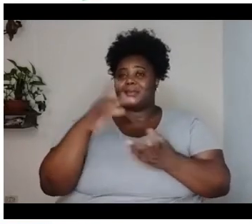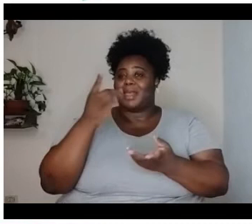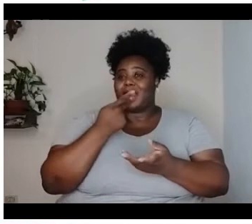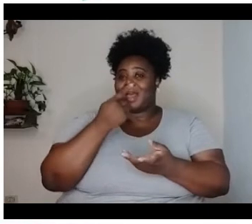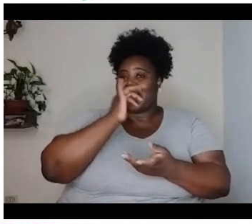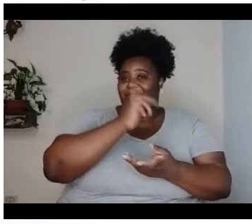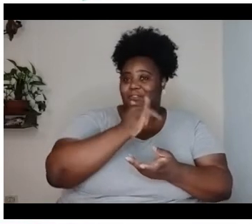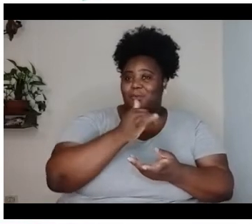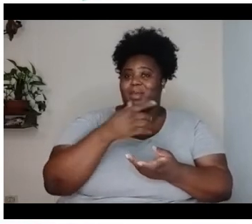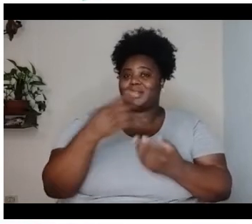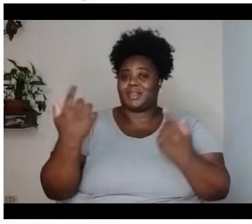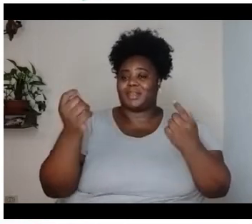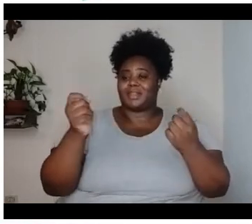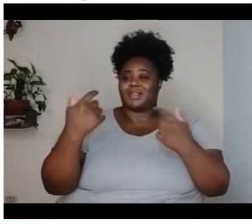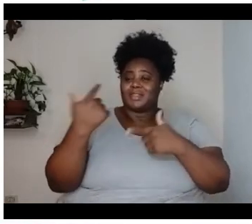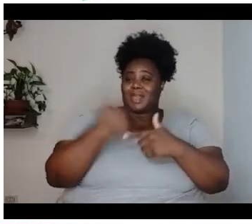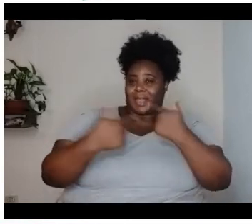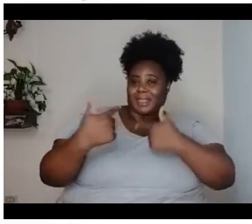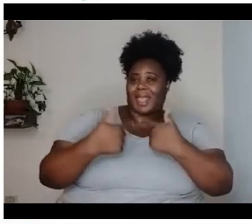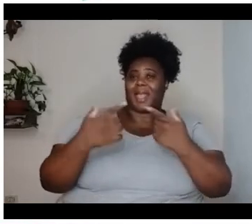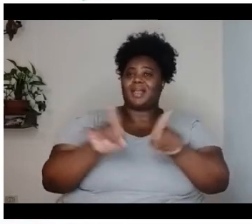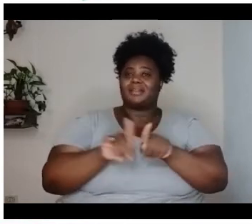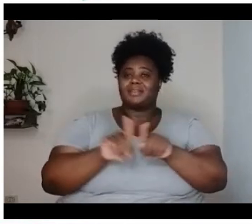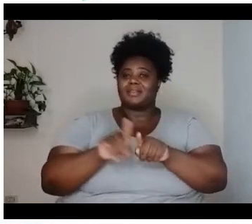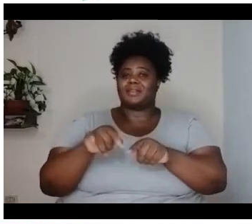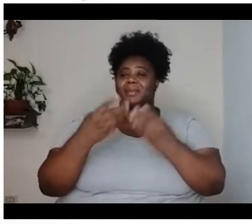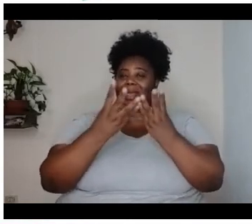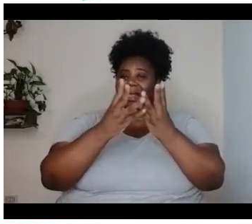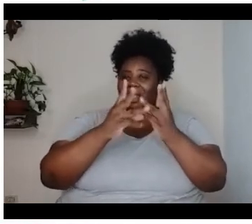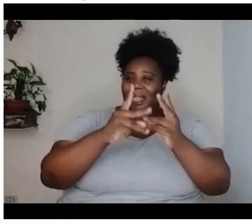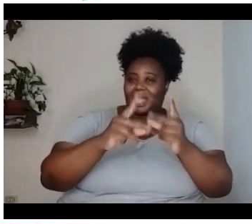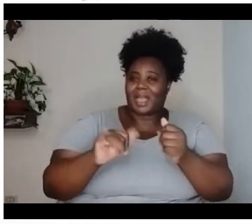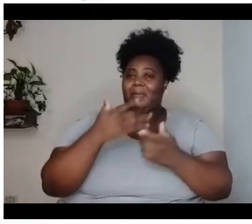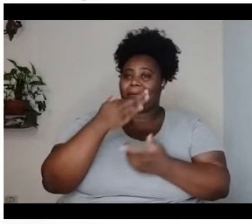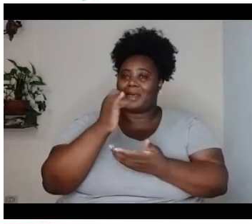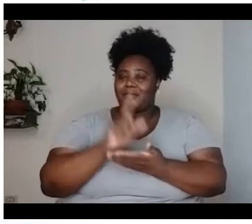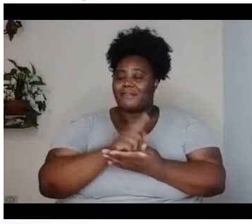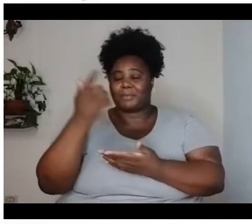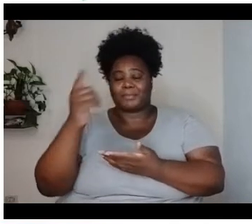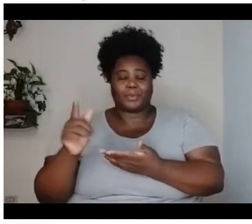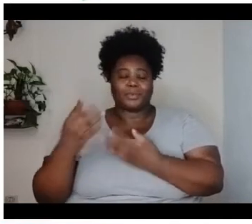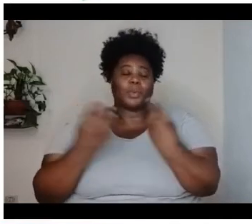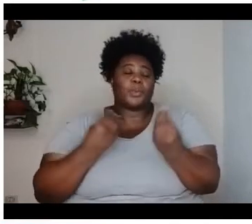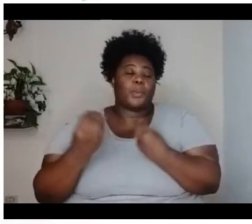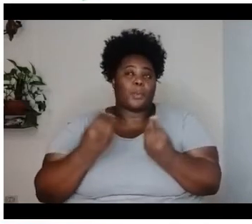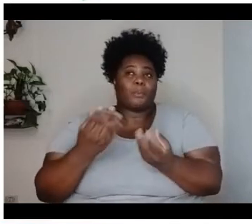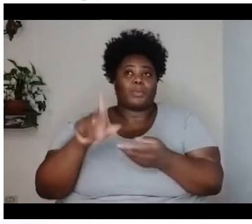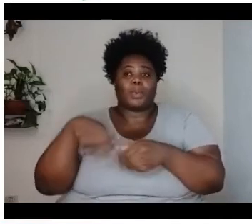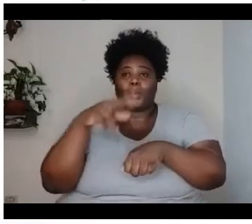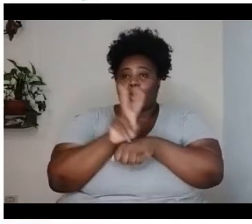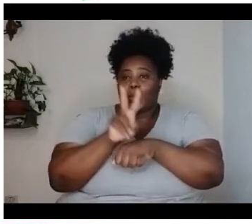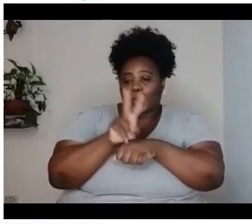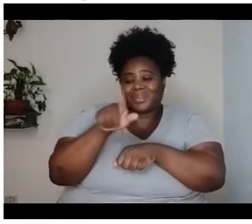traz consciência por um lado e nos mina a fé por outra, né? Como que o cuidado é uma